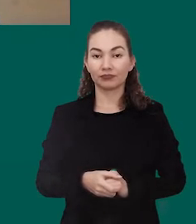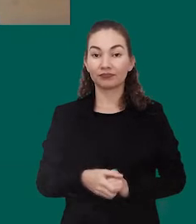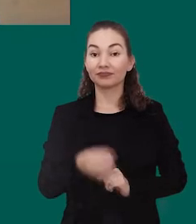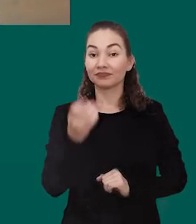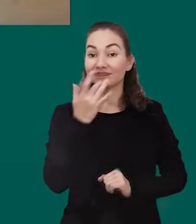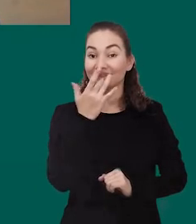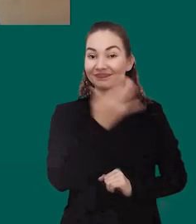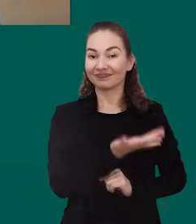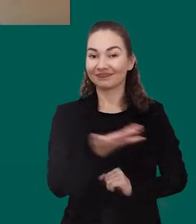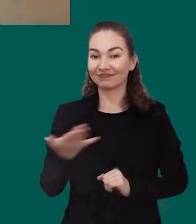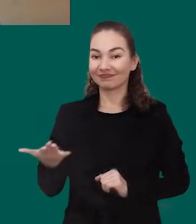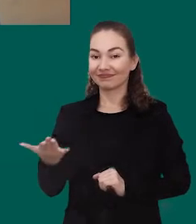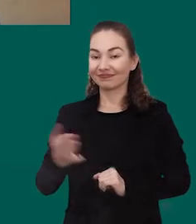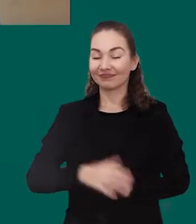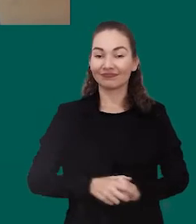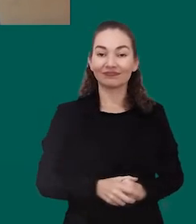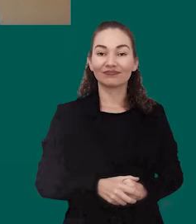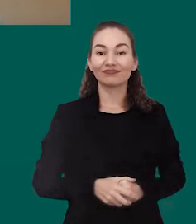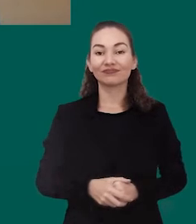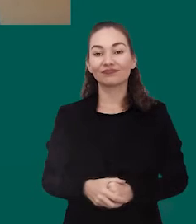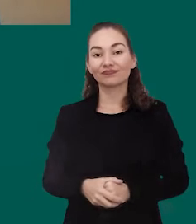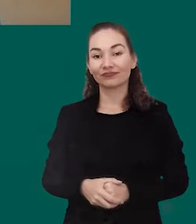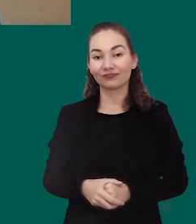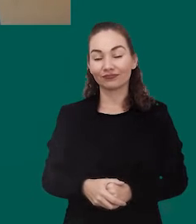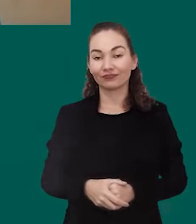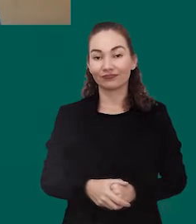Boa tarde.